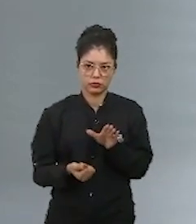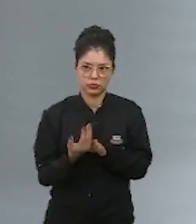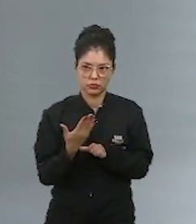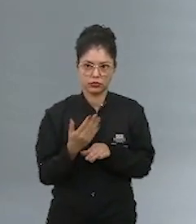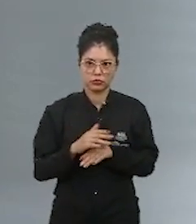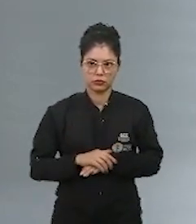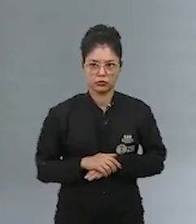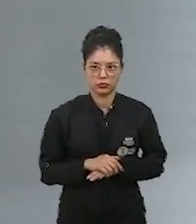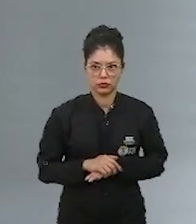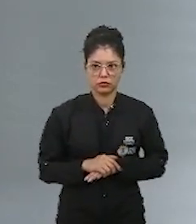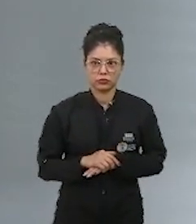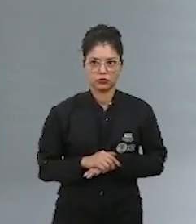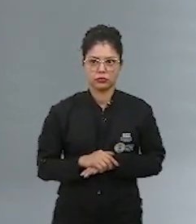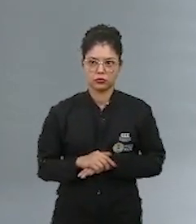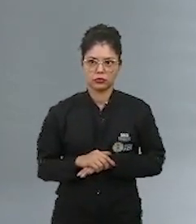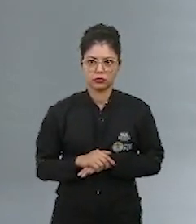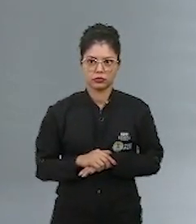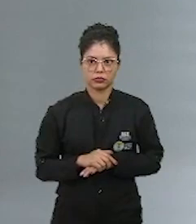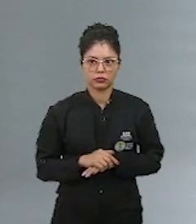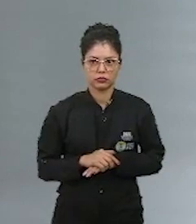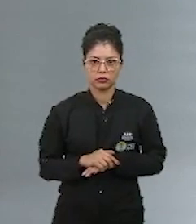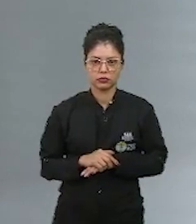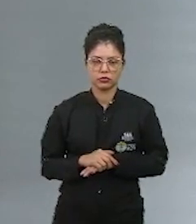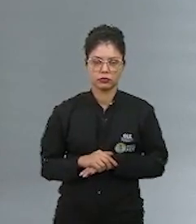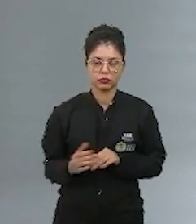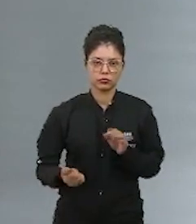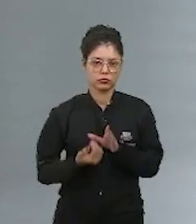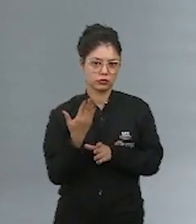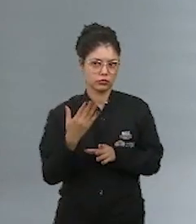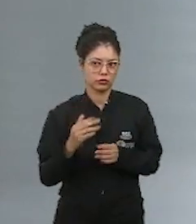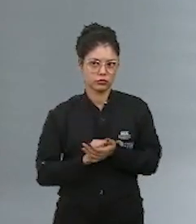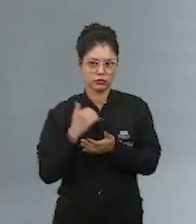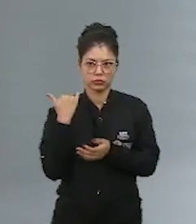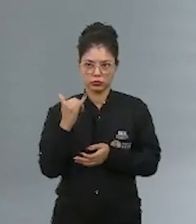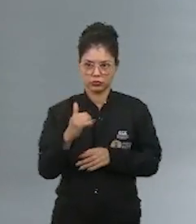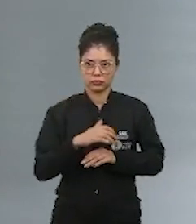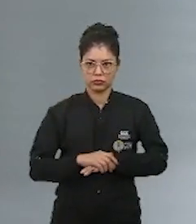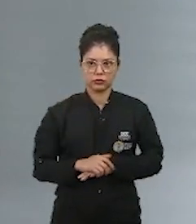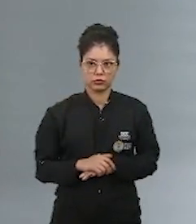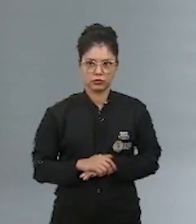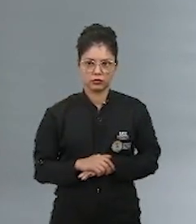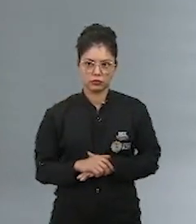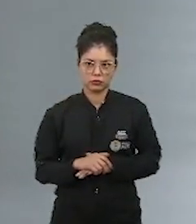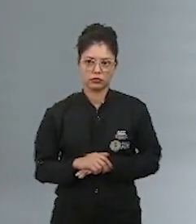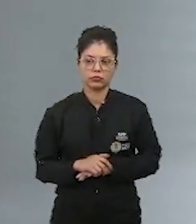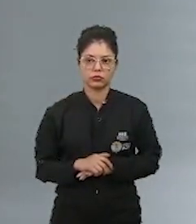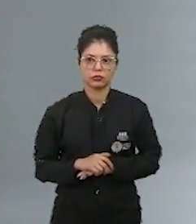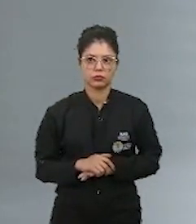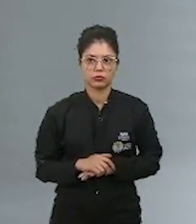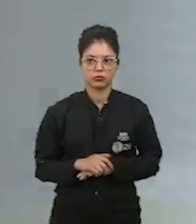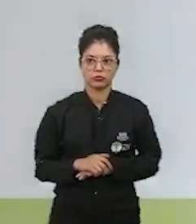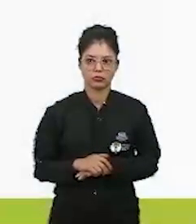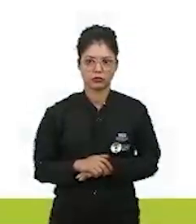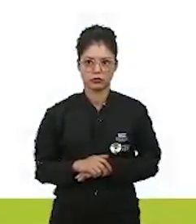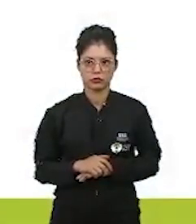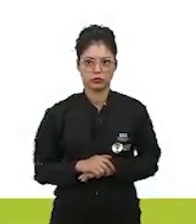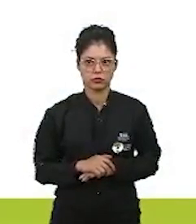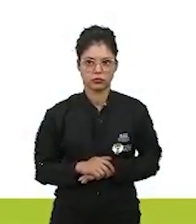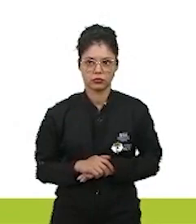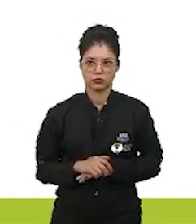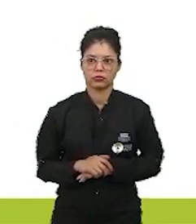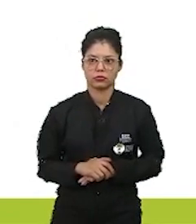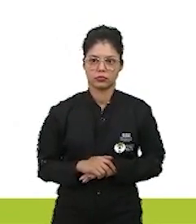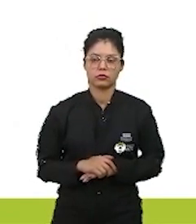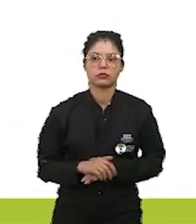a combustíveis, né? A fontes de energias, de forma geral, tá? Então, vamos lá.